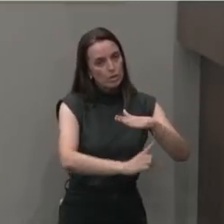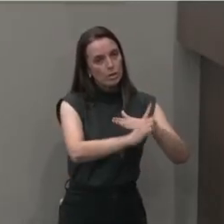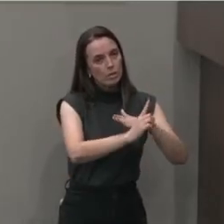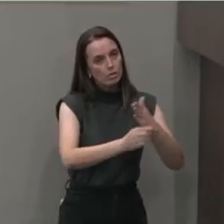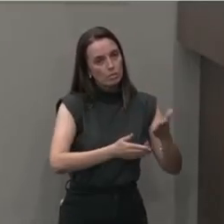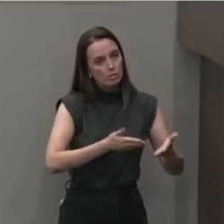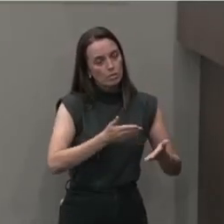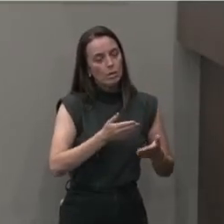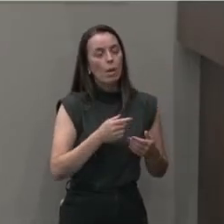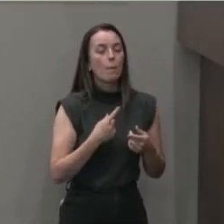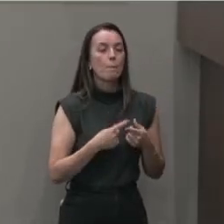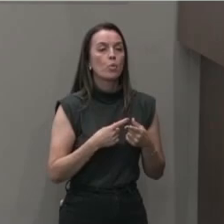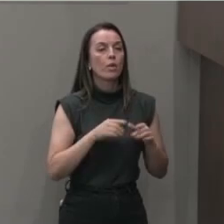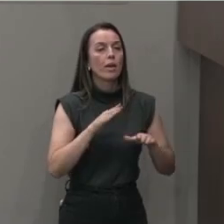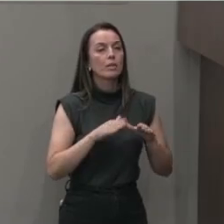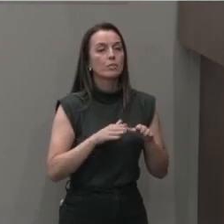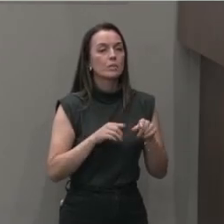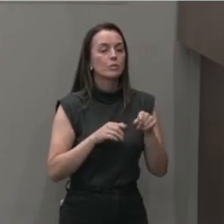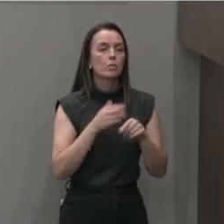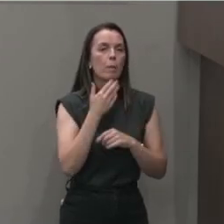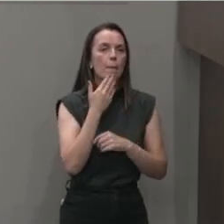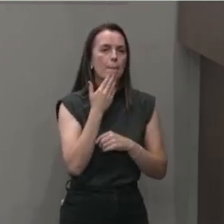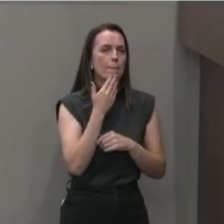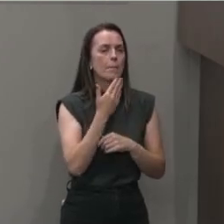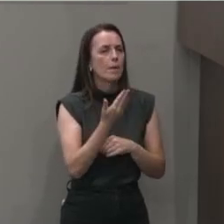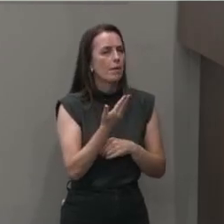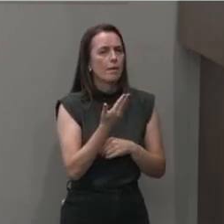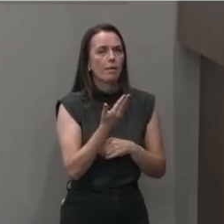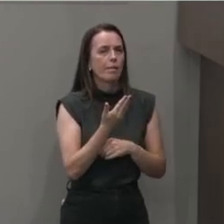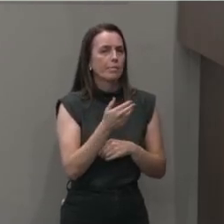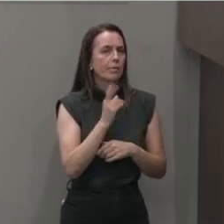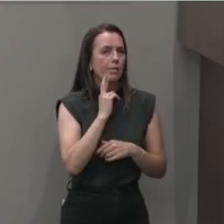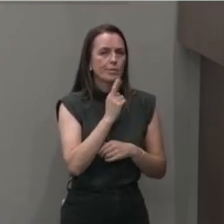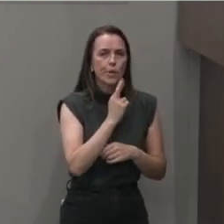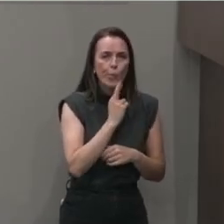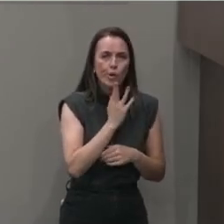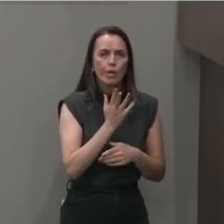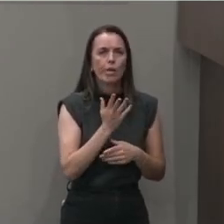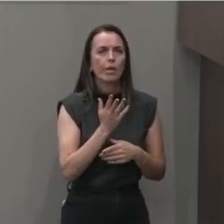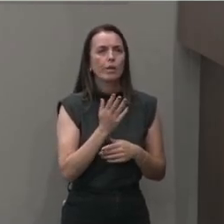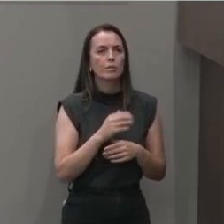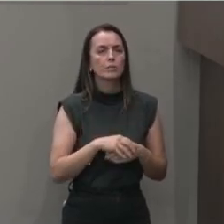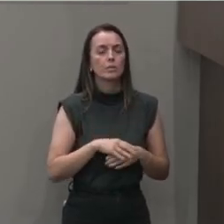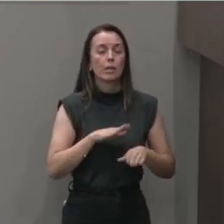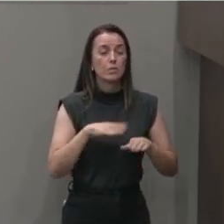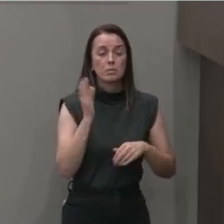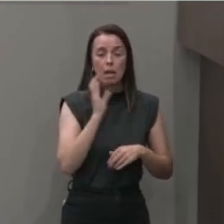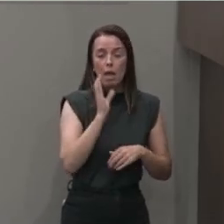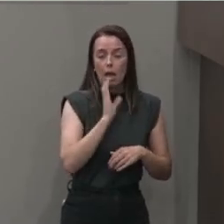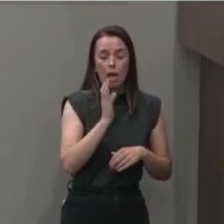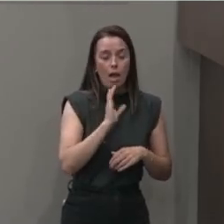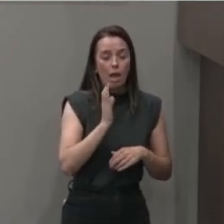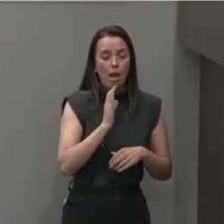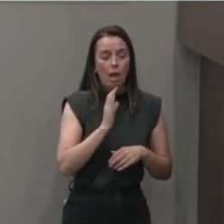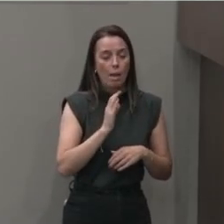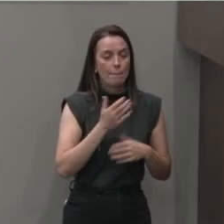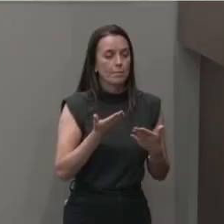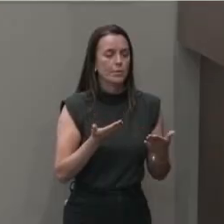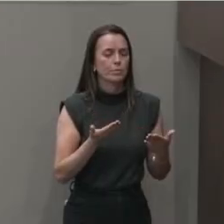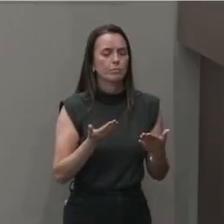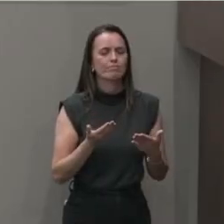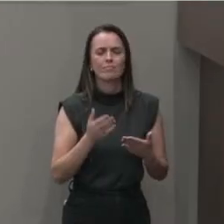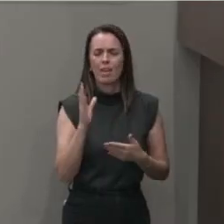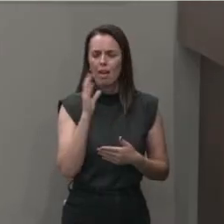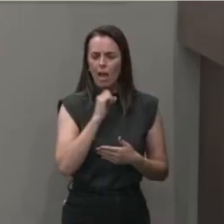por exemplo, no restaurante, tu tem 15, 20 minutos ali, eles te entregam naquela corrida, então que bom que ambas as